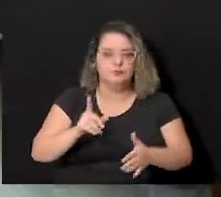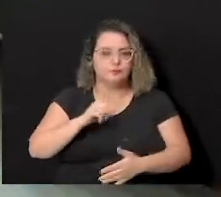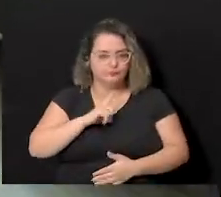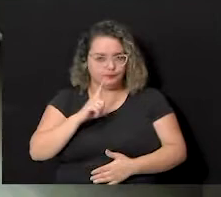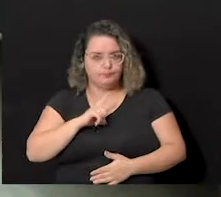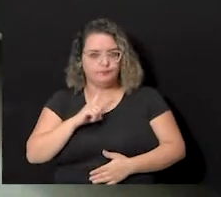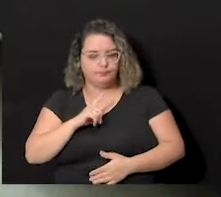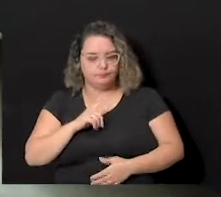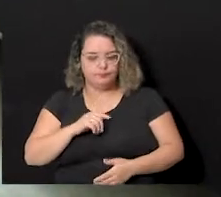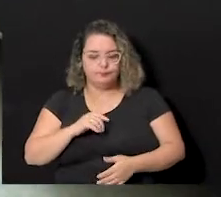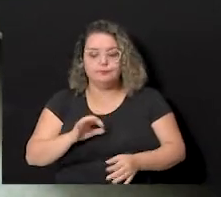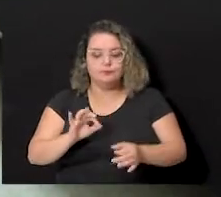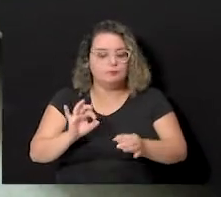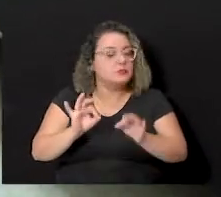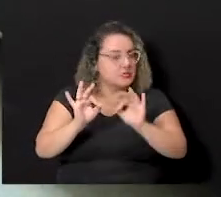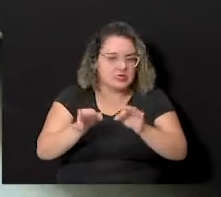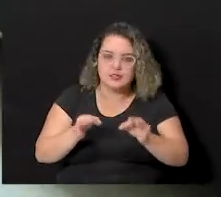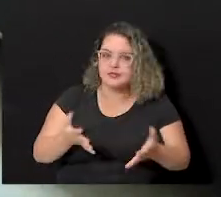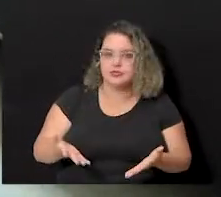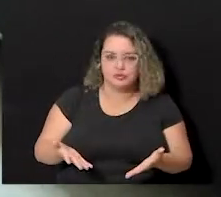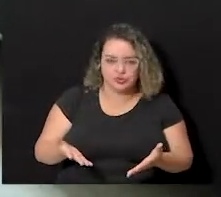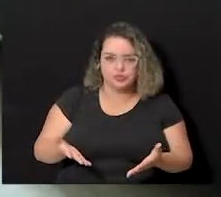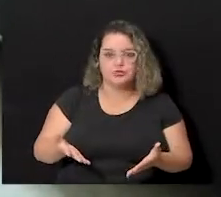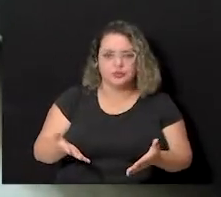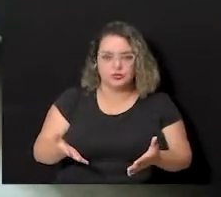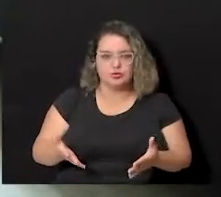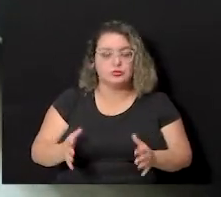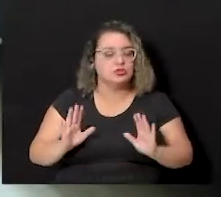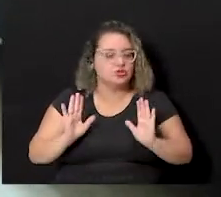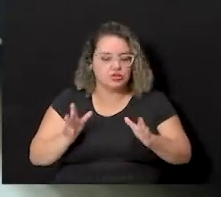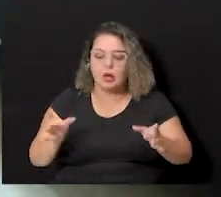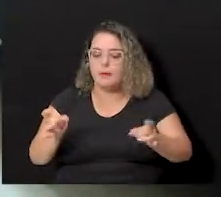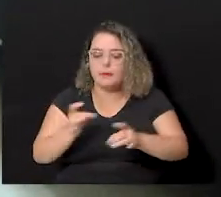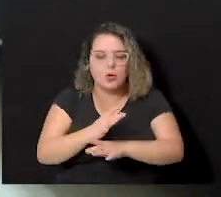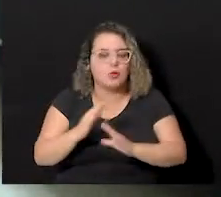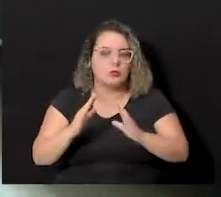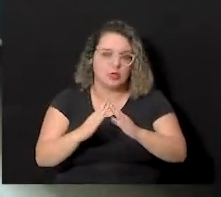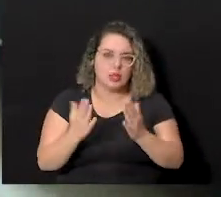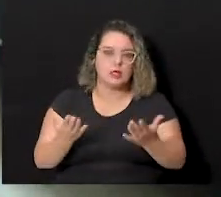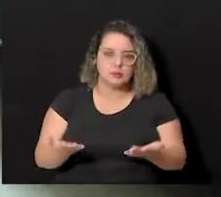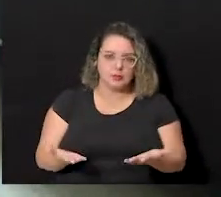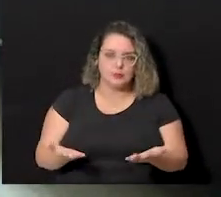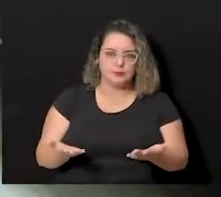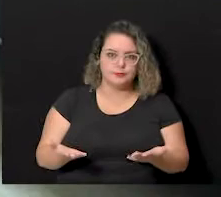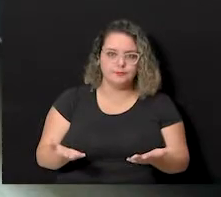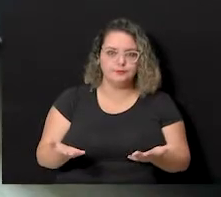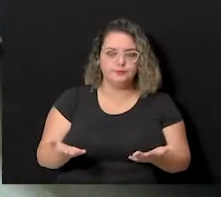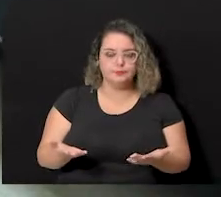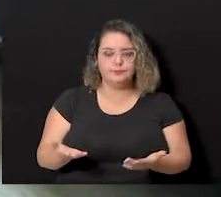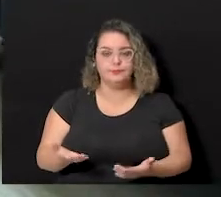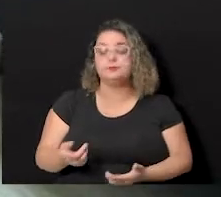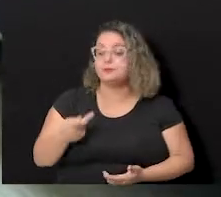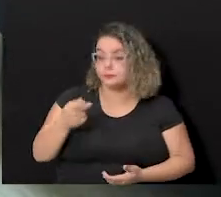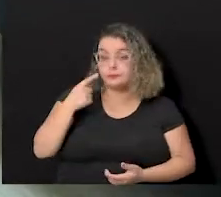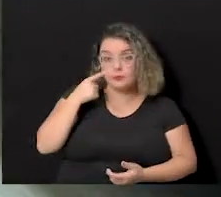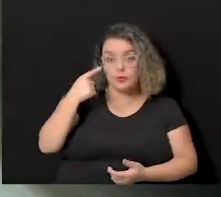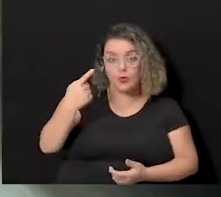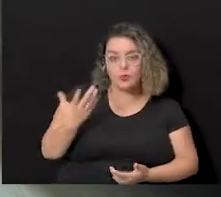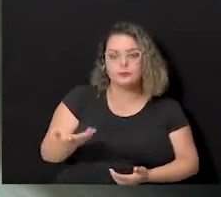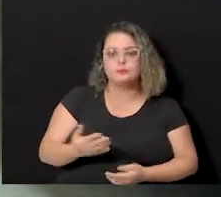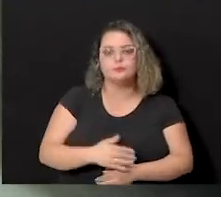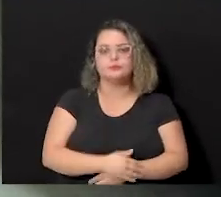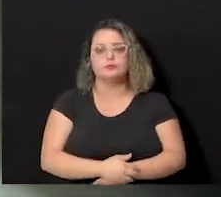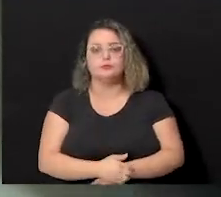já têm uma opção para você flegar imóveis que estão mobiliados, tá? E uma coisa interessante até que você trouxe é